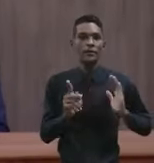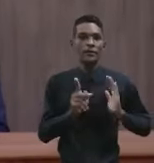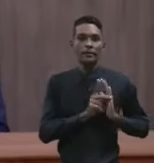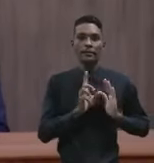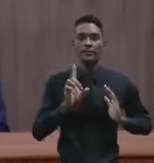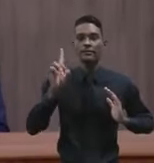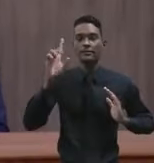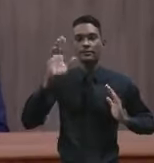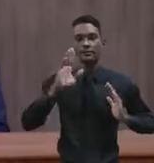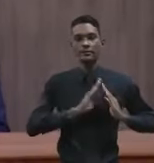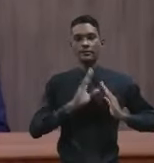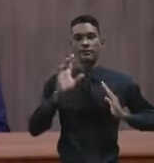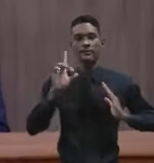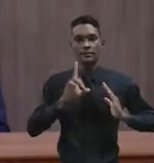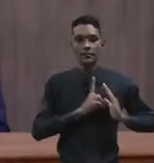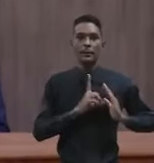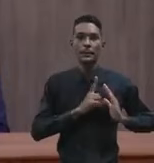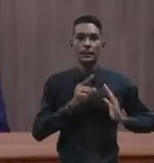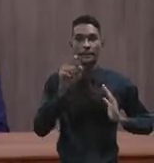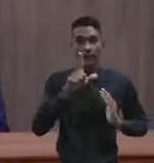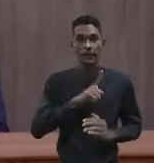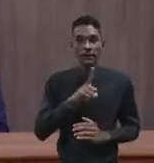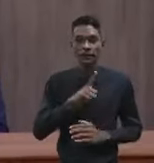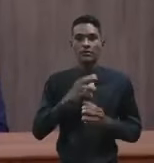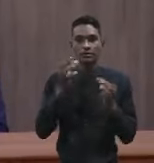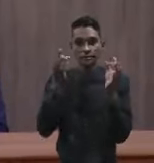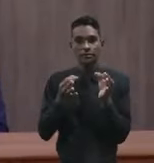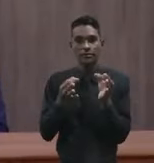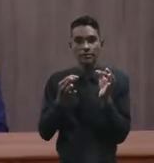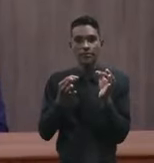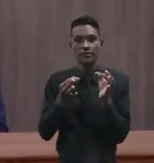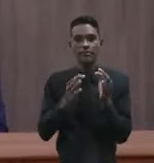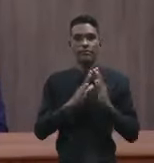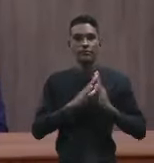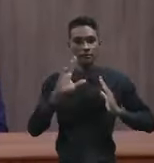Jesus mora na casa. Então pronto. Mas vamos ao texto.